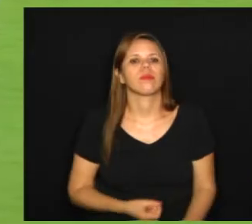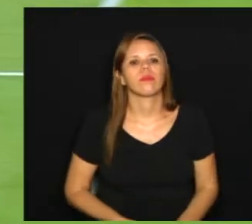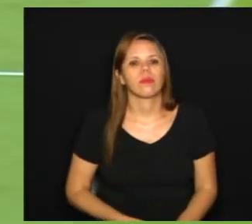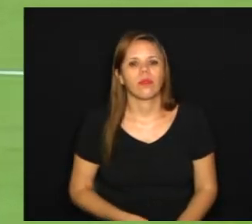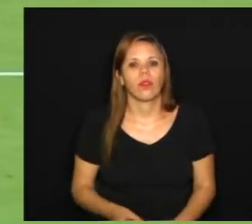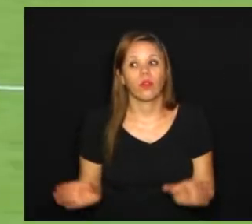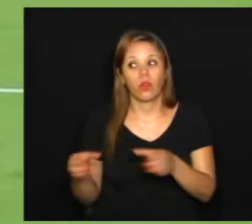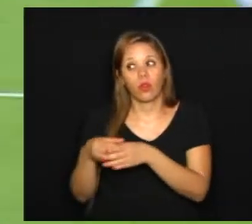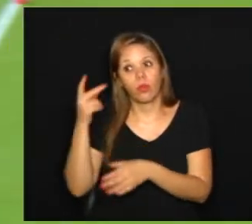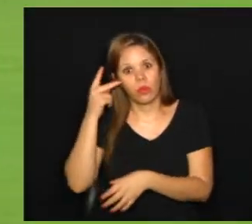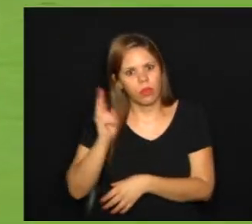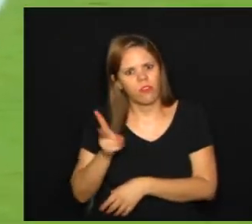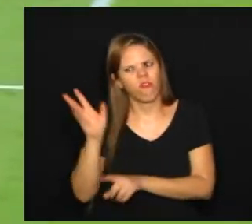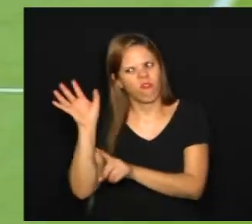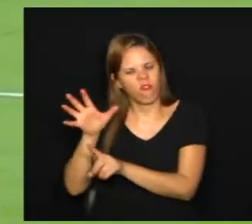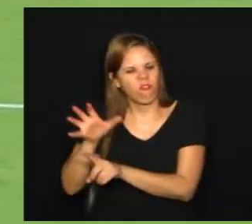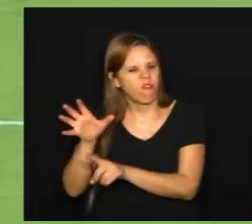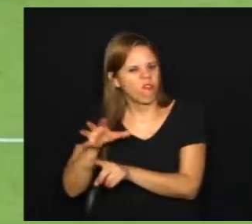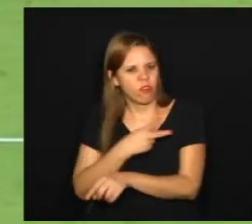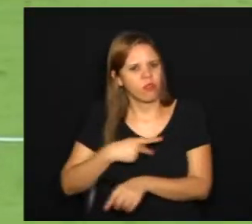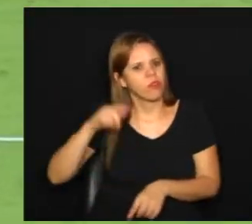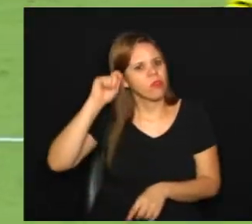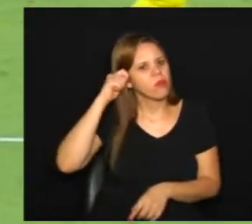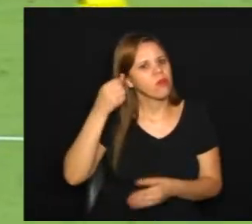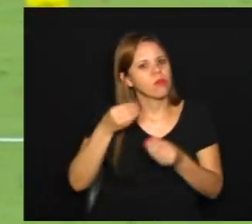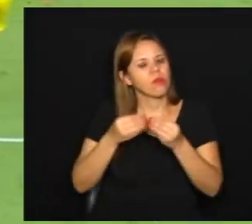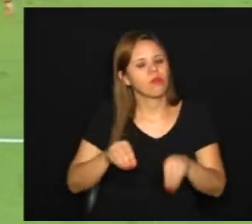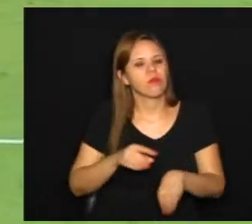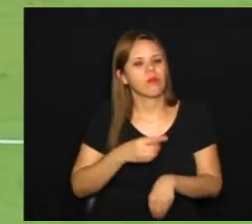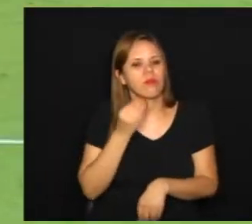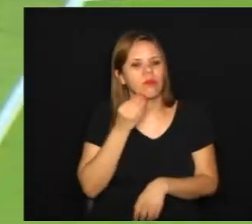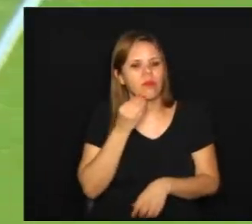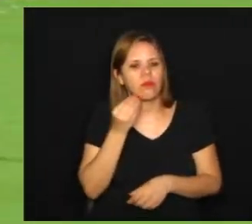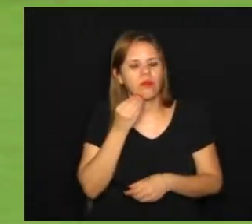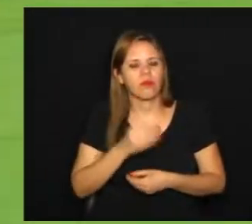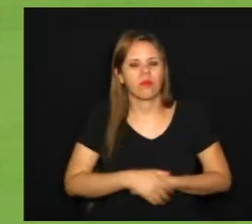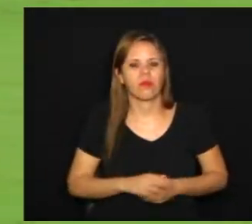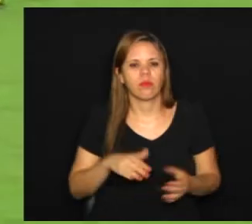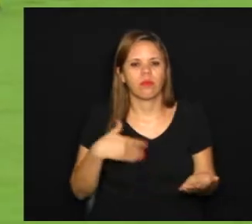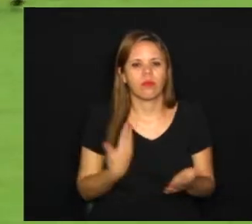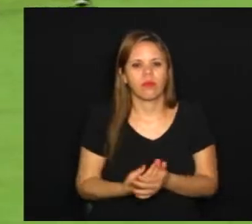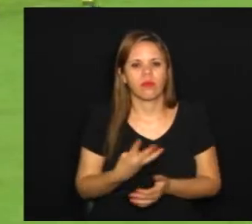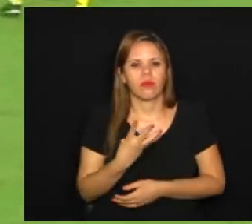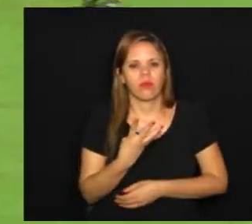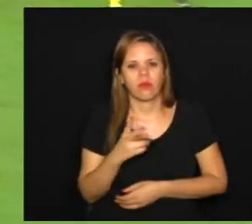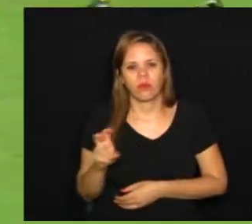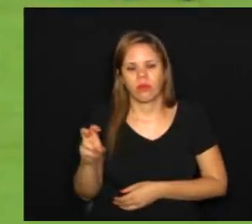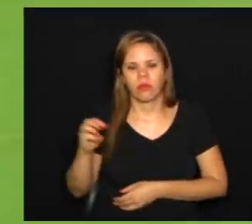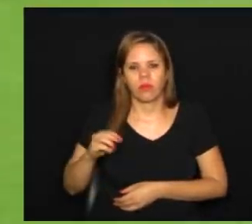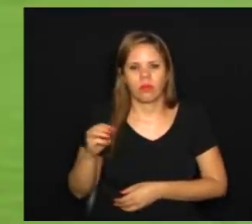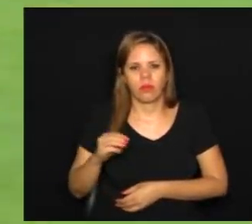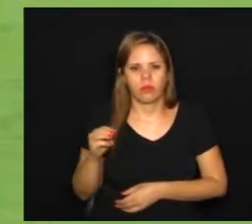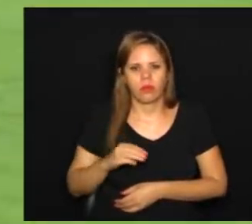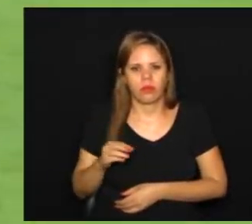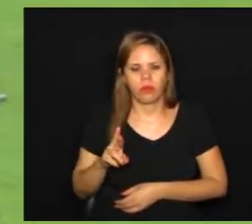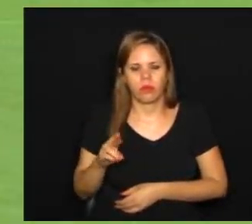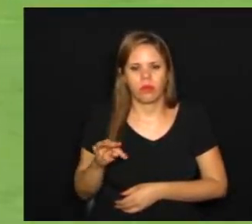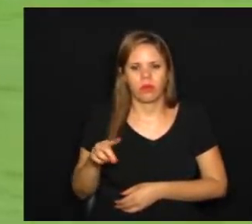da esquerda cruzou. E na área, Alexandre Pato, sem marcação, só teve o trabalho de empurrar para o fundo das